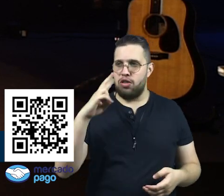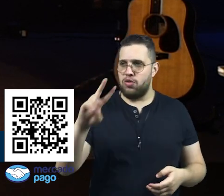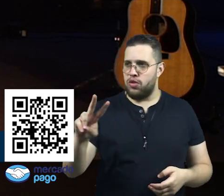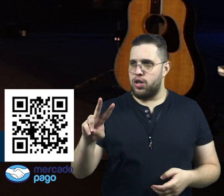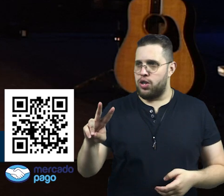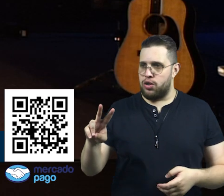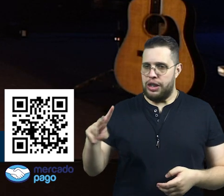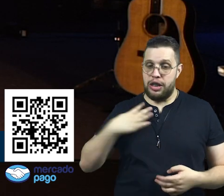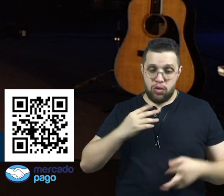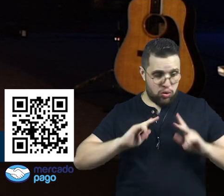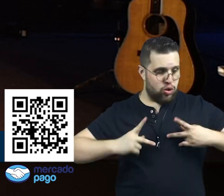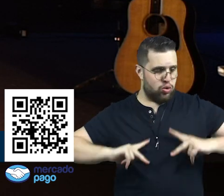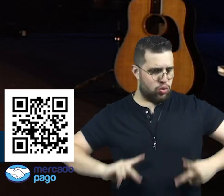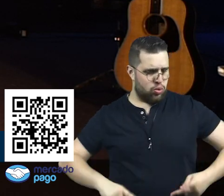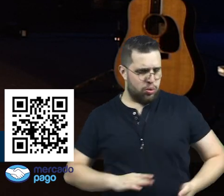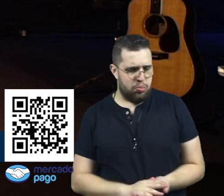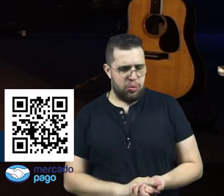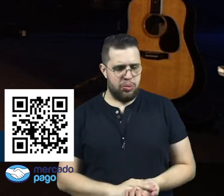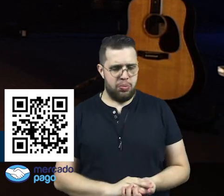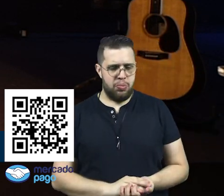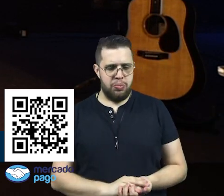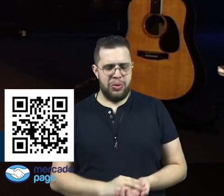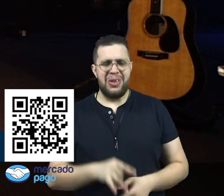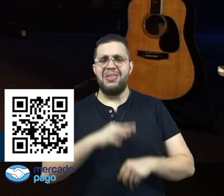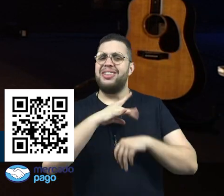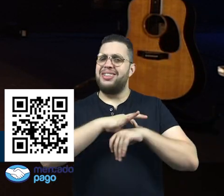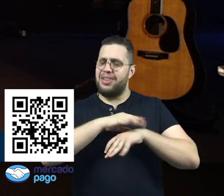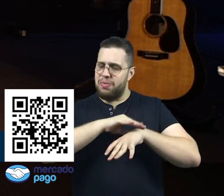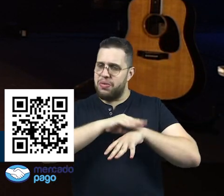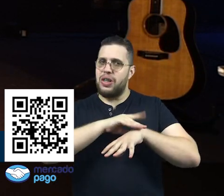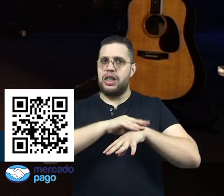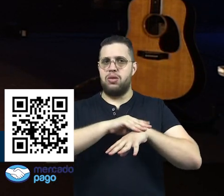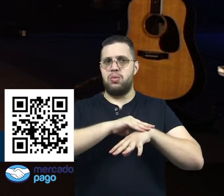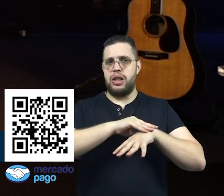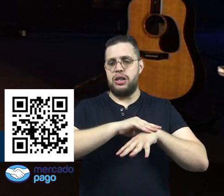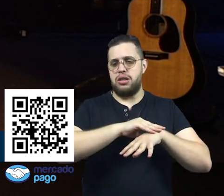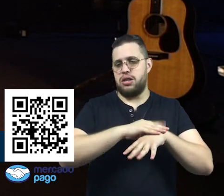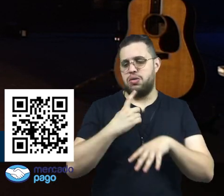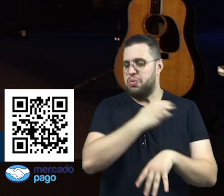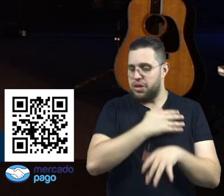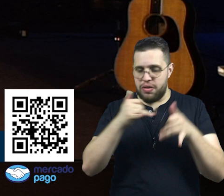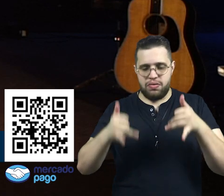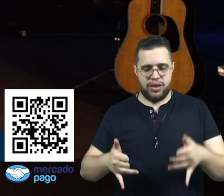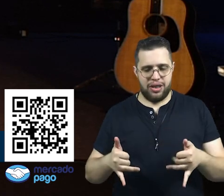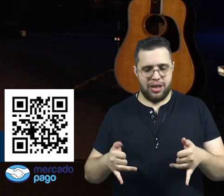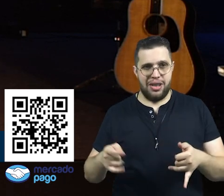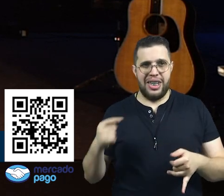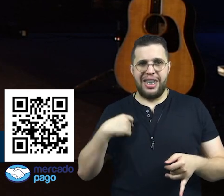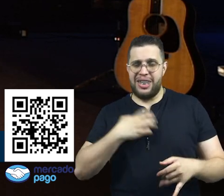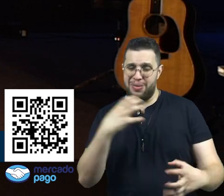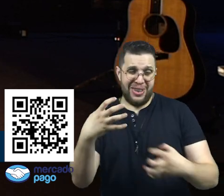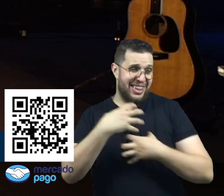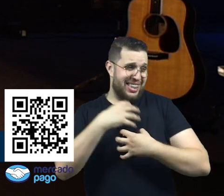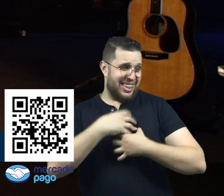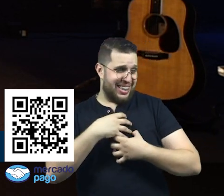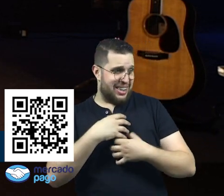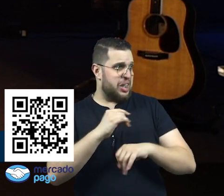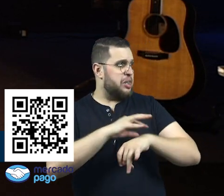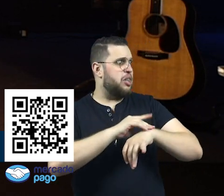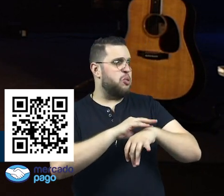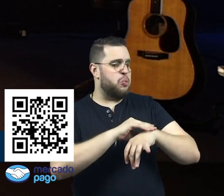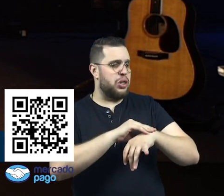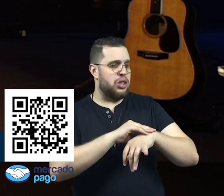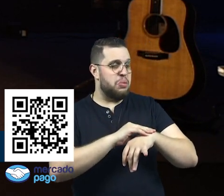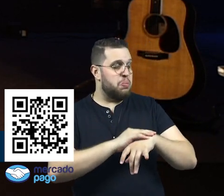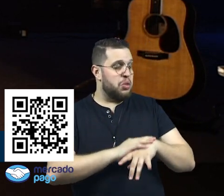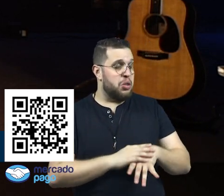doença no nosso organismo, a gente, quando às vezes tem uma doença, até que vem algum sintoma, a gente pode